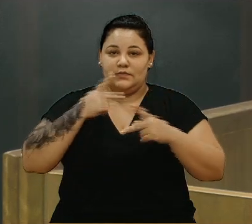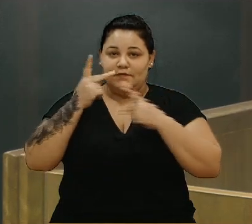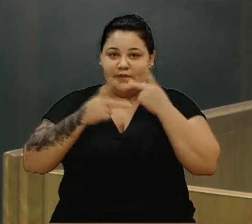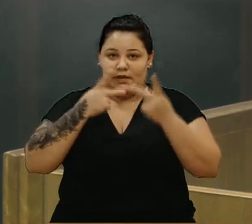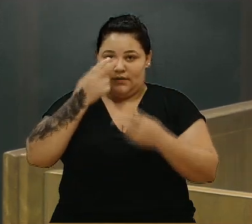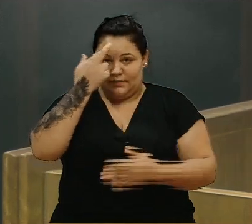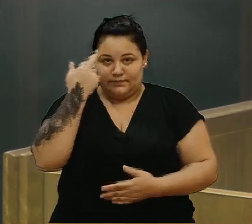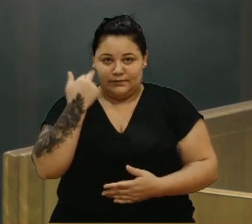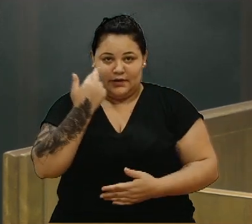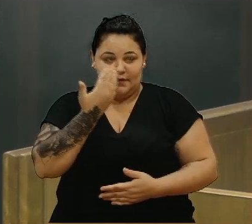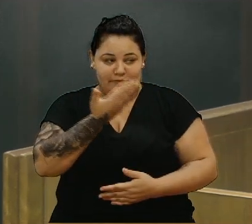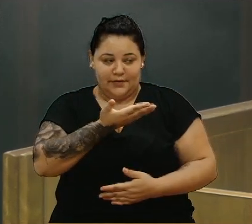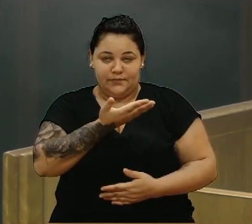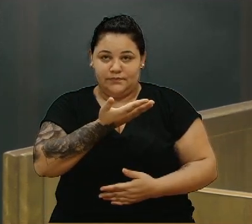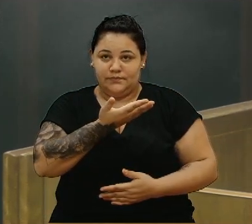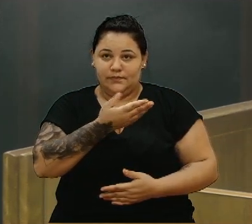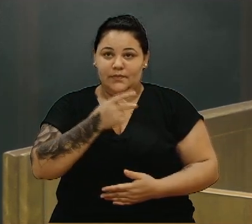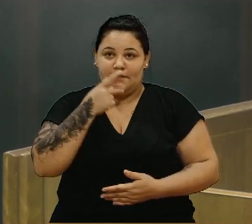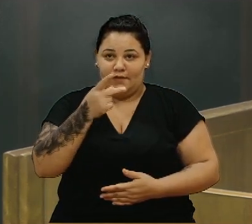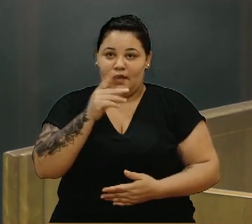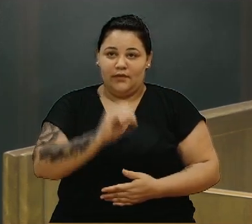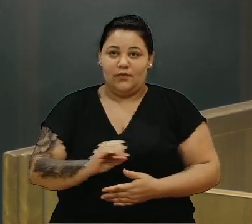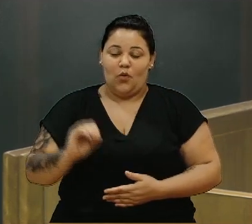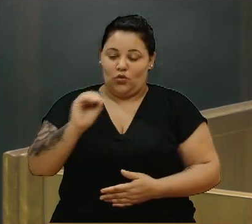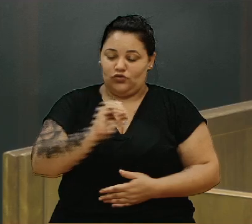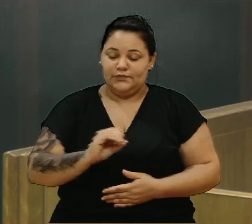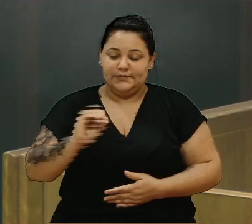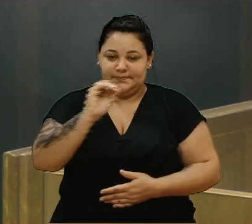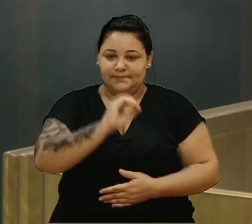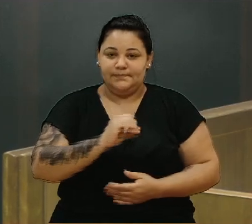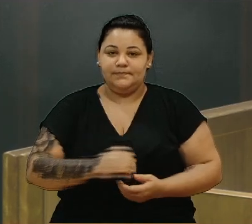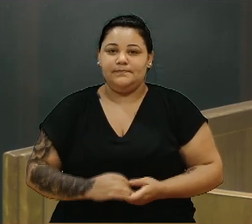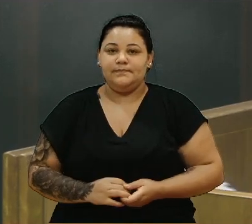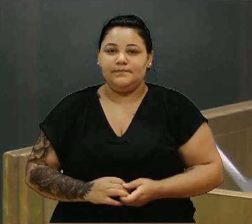Bueno. Foi um discurso maravilhoso.